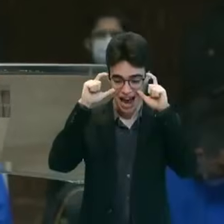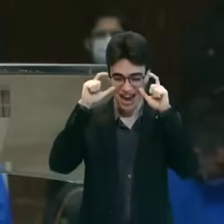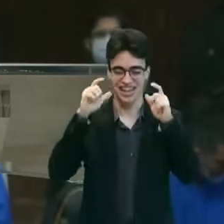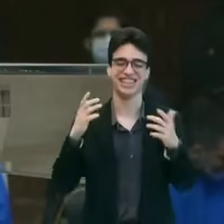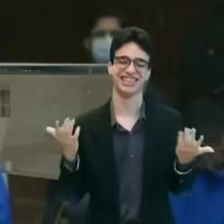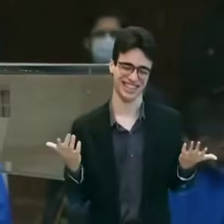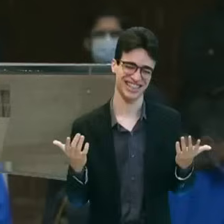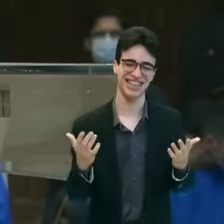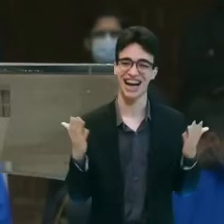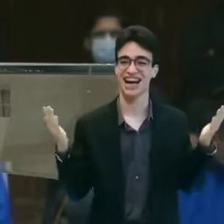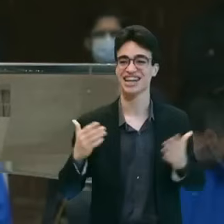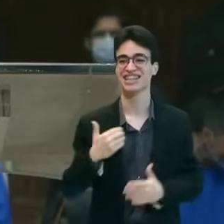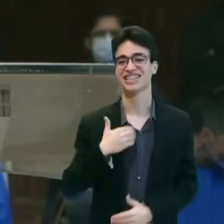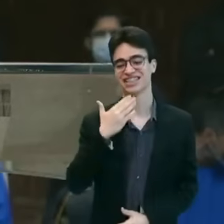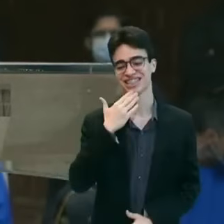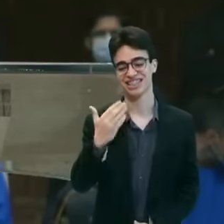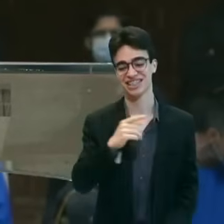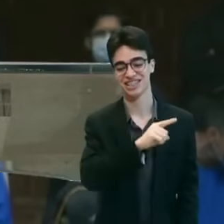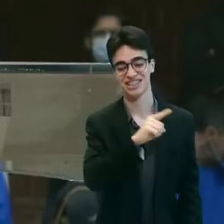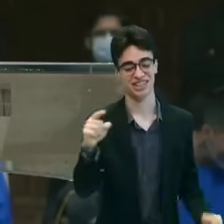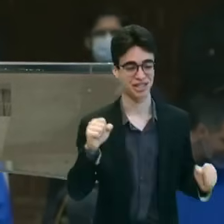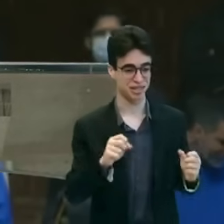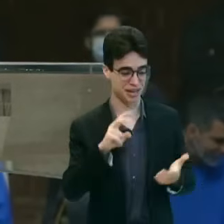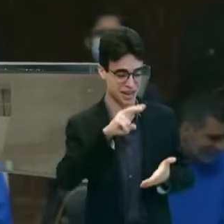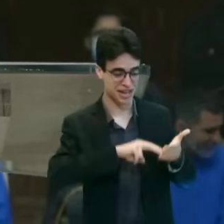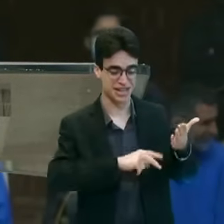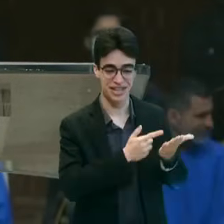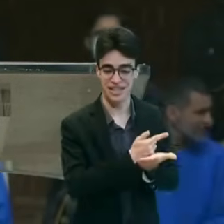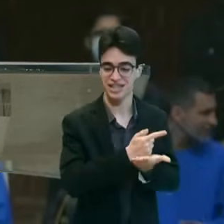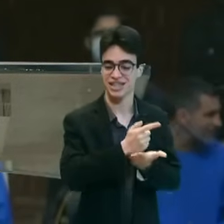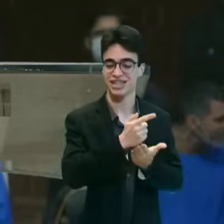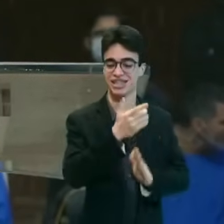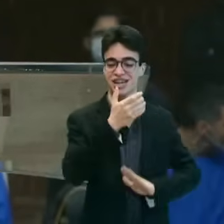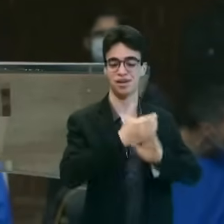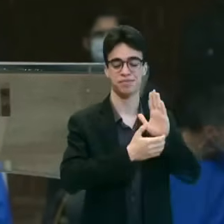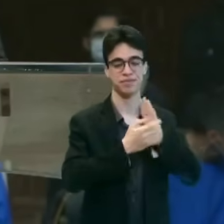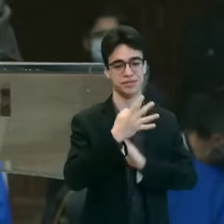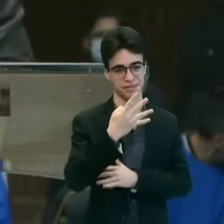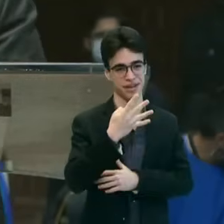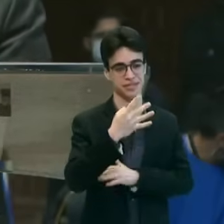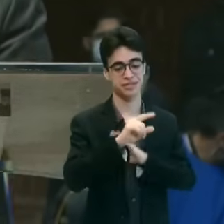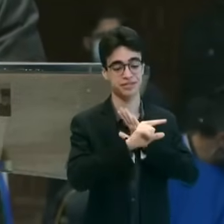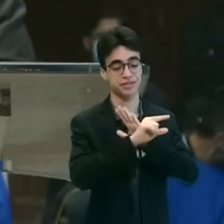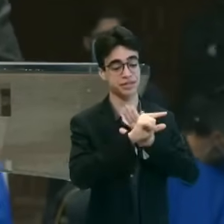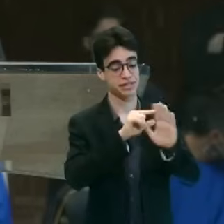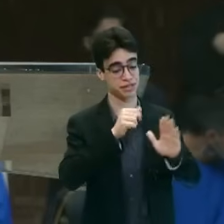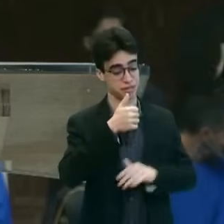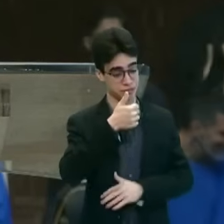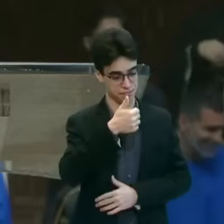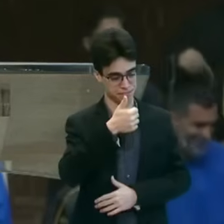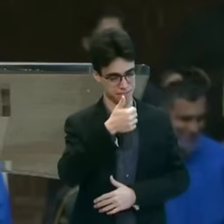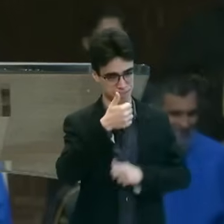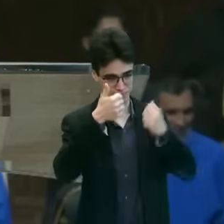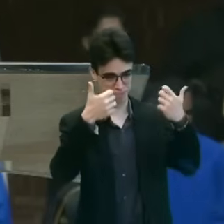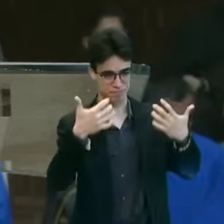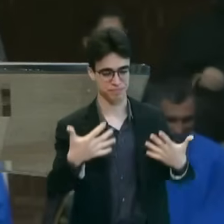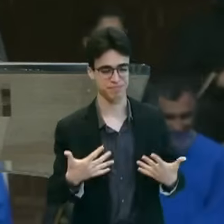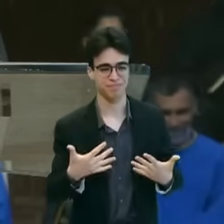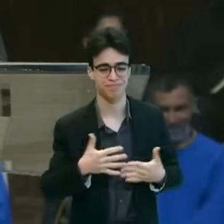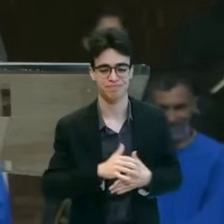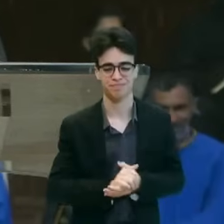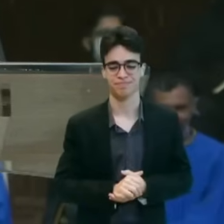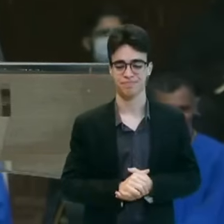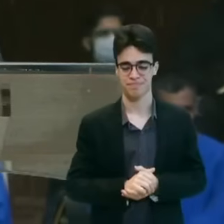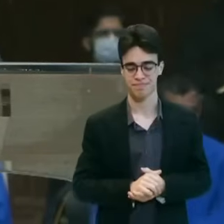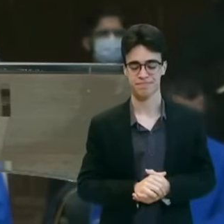Eu queria convidar você para ler Gênesis junto com a gente, capítulo 4, a partir do verso 1, onde a palavra do Senhor